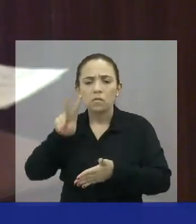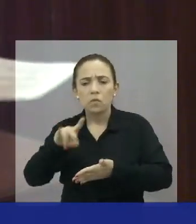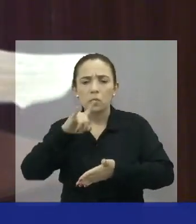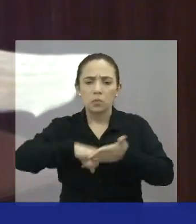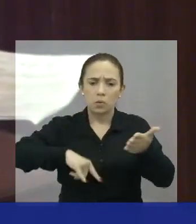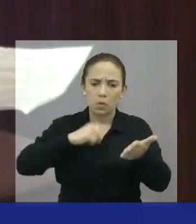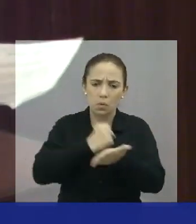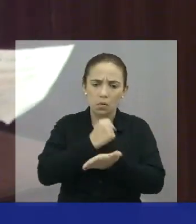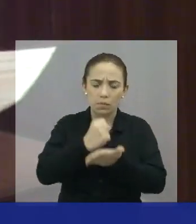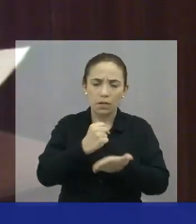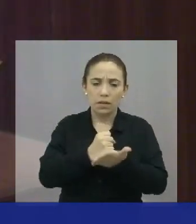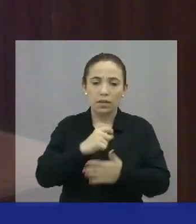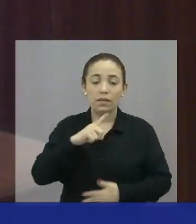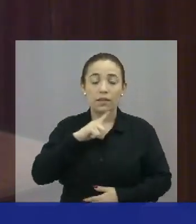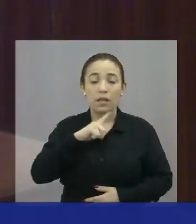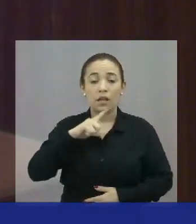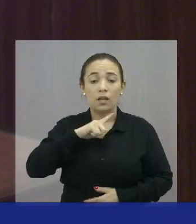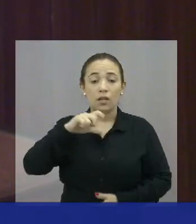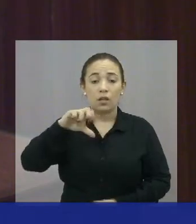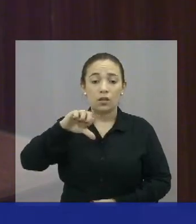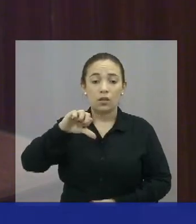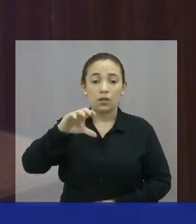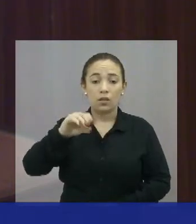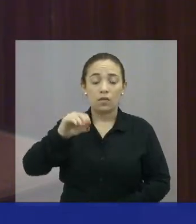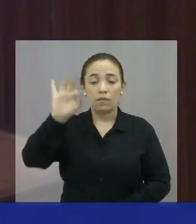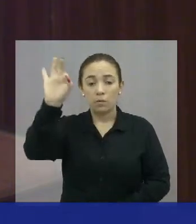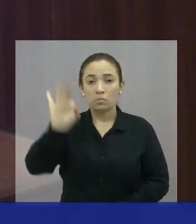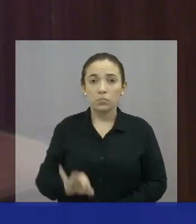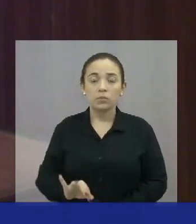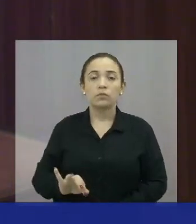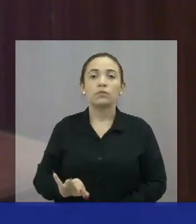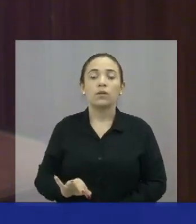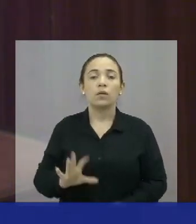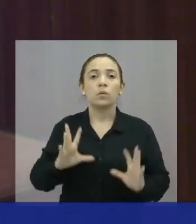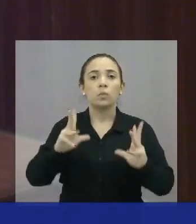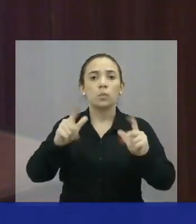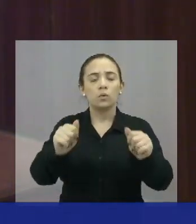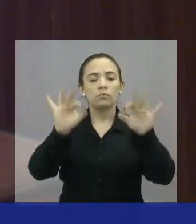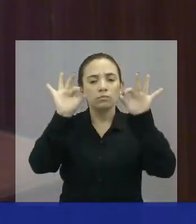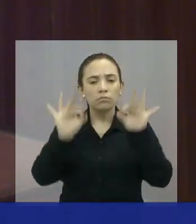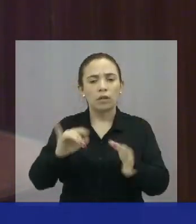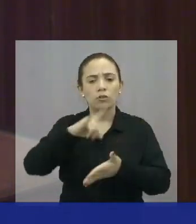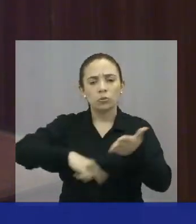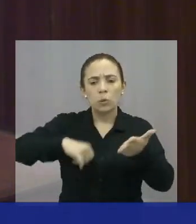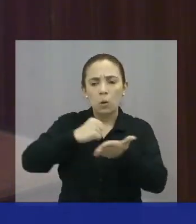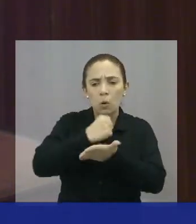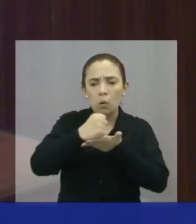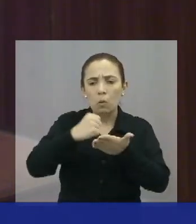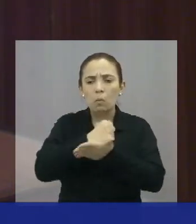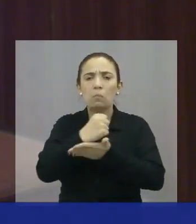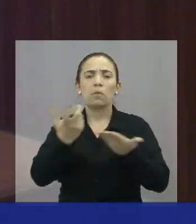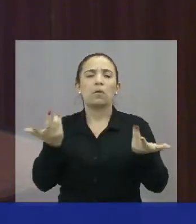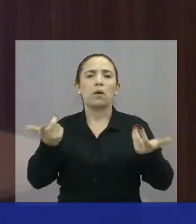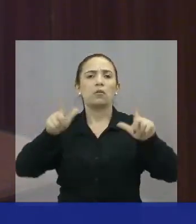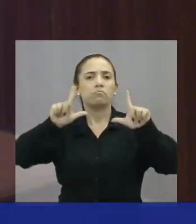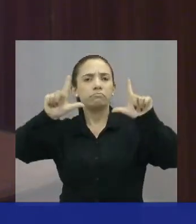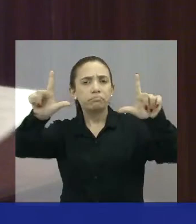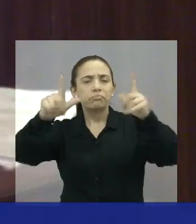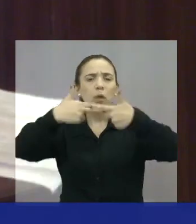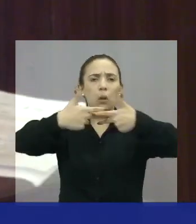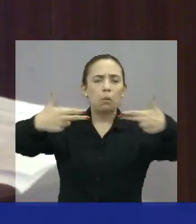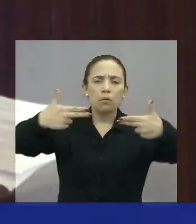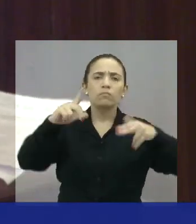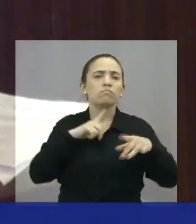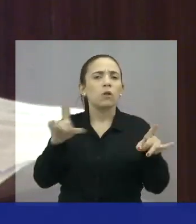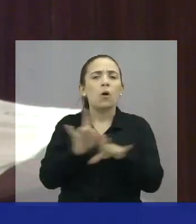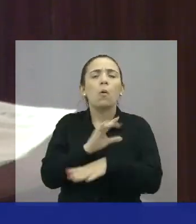ele estava com 90% da documentação correta, e o próprio estabelecimento também em relação ao resíduo sólido, faltava pouca coisa para